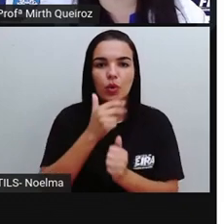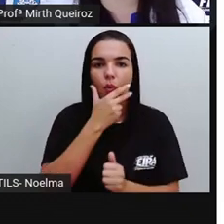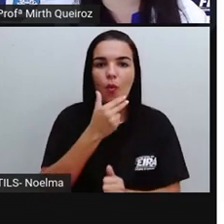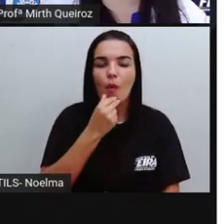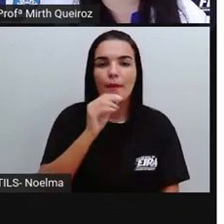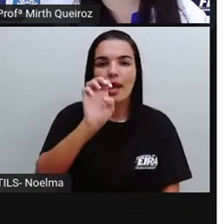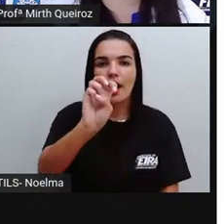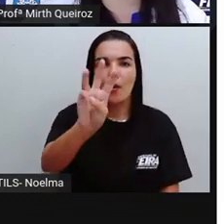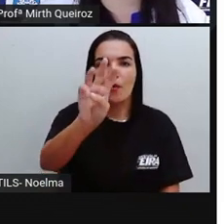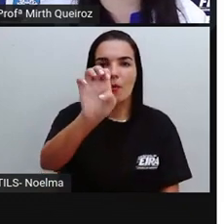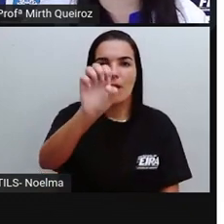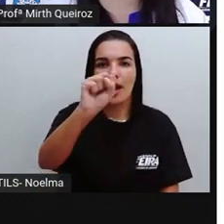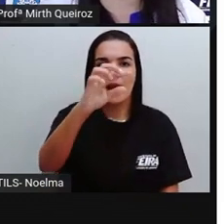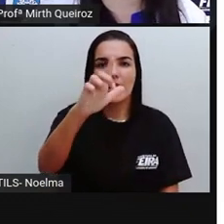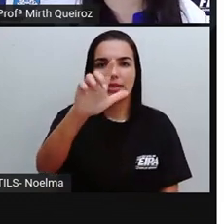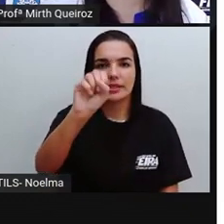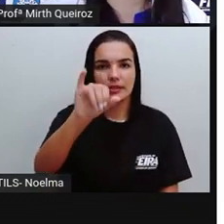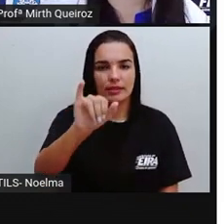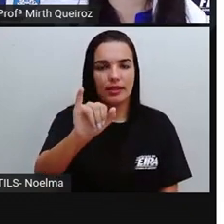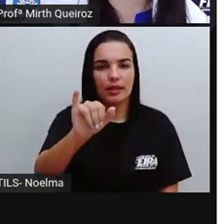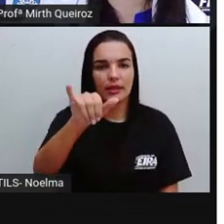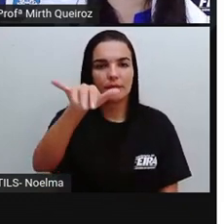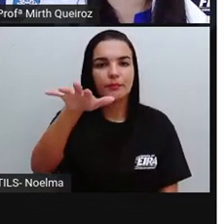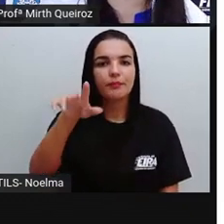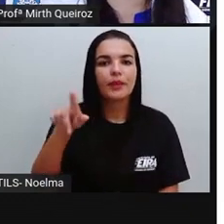em 1931 a